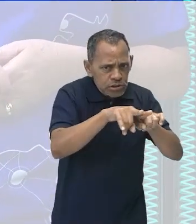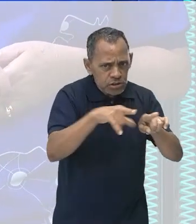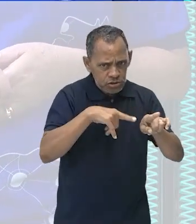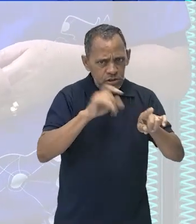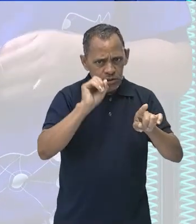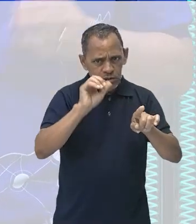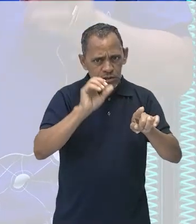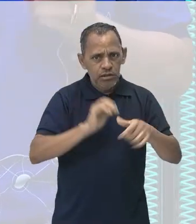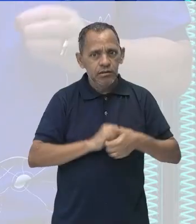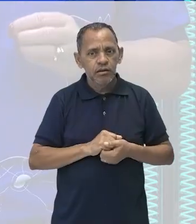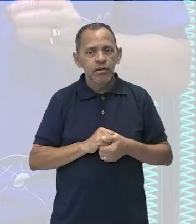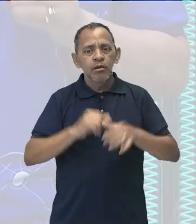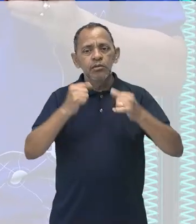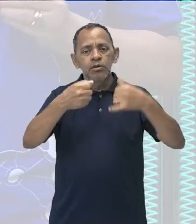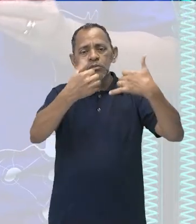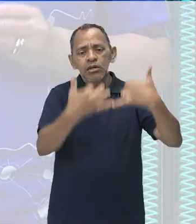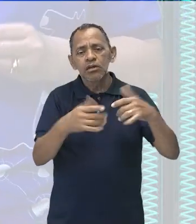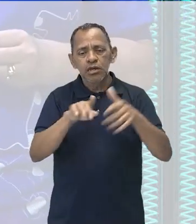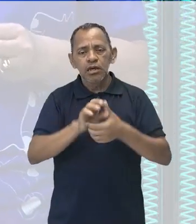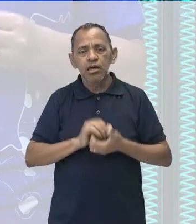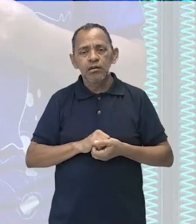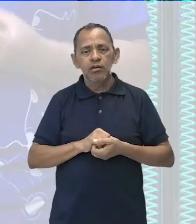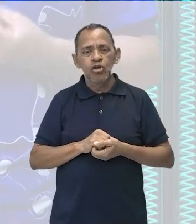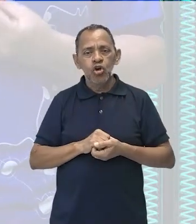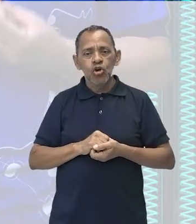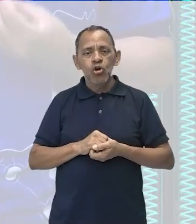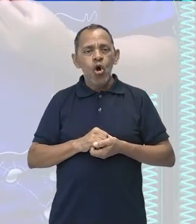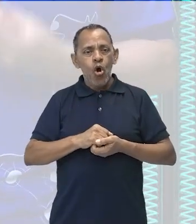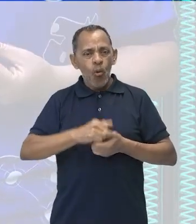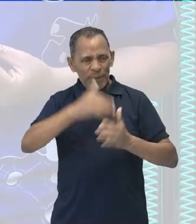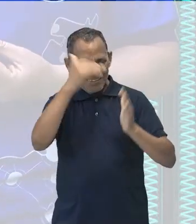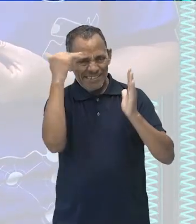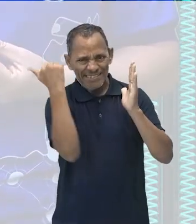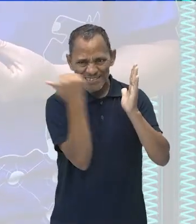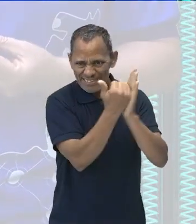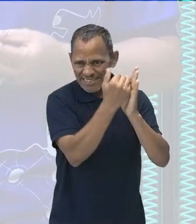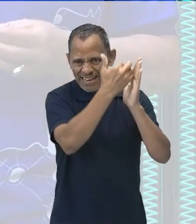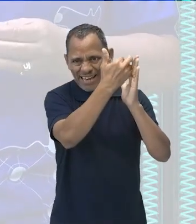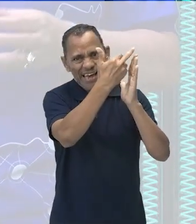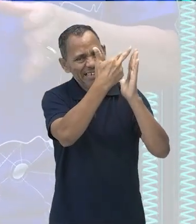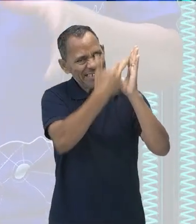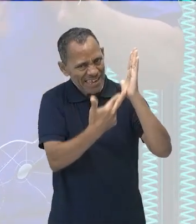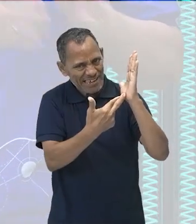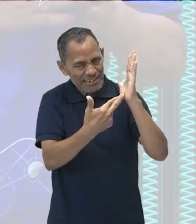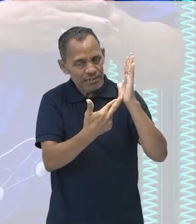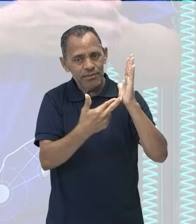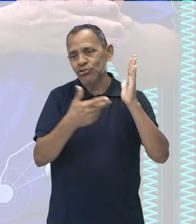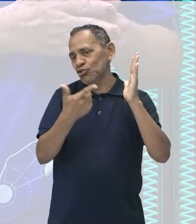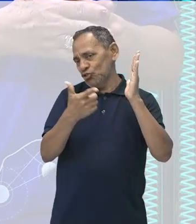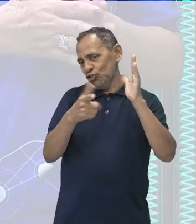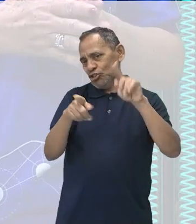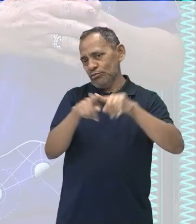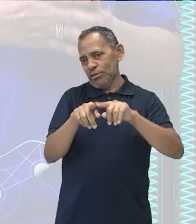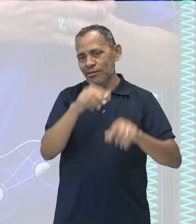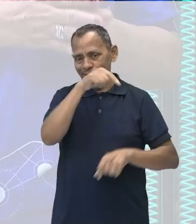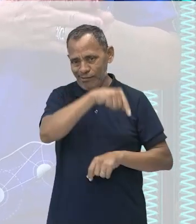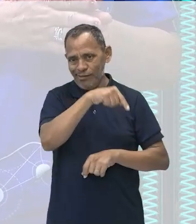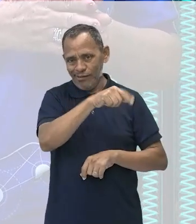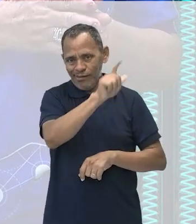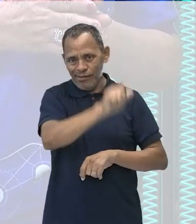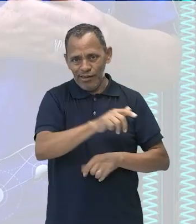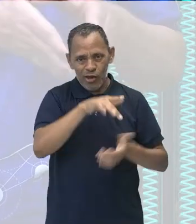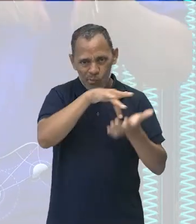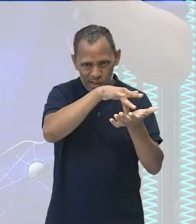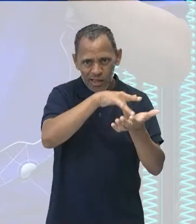podemos falar? Quebra de simetria e formalidade. Então, assim como aconteceu nas